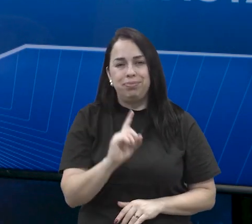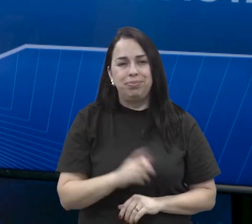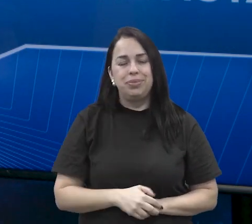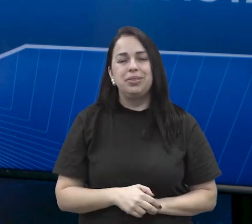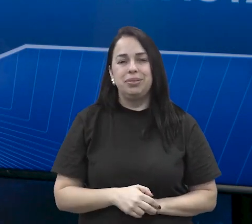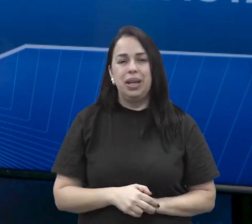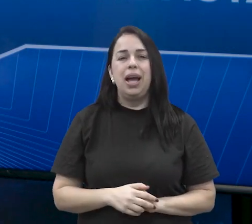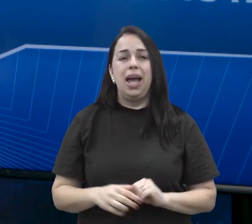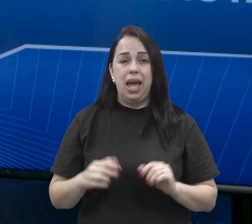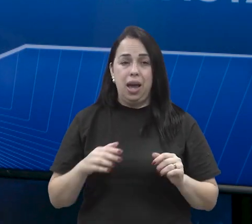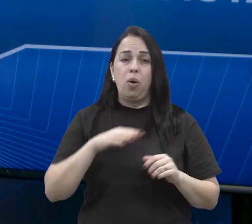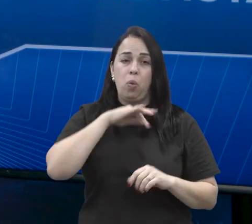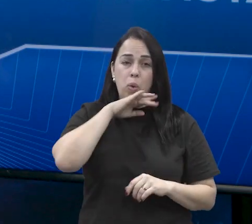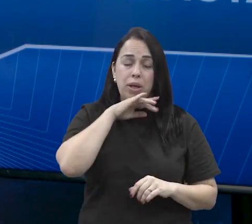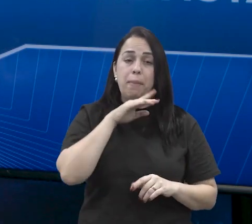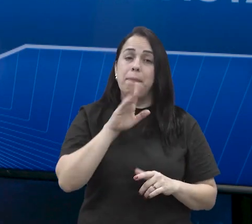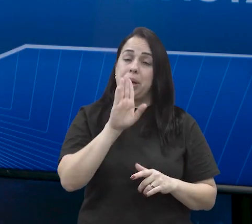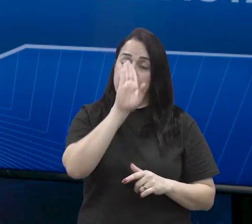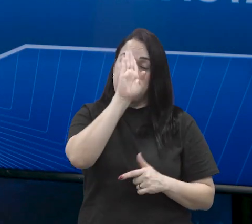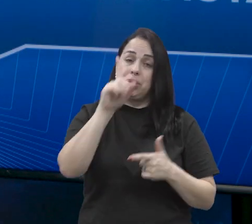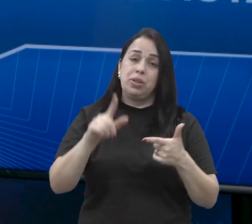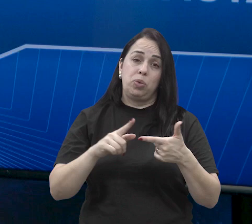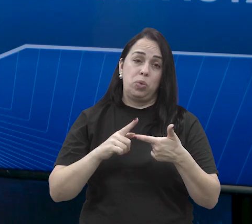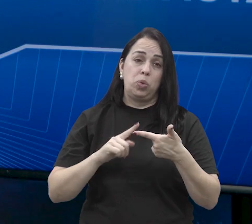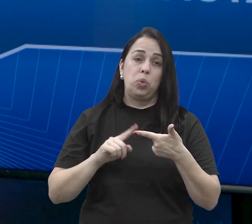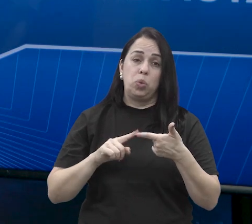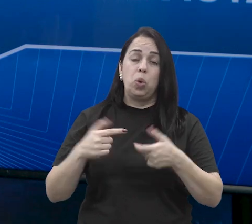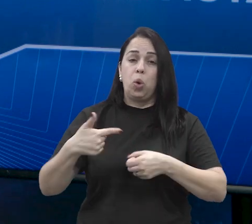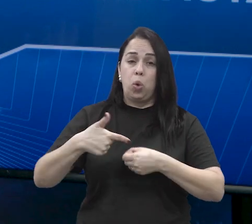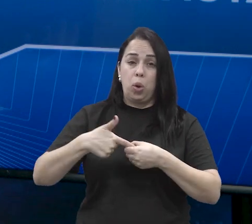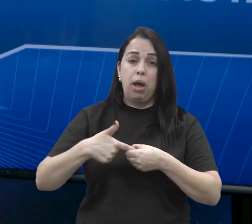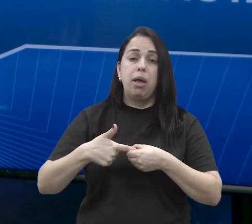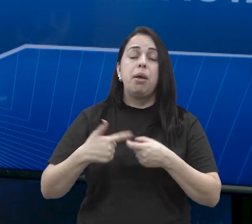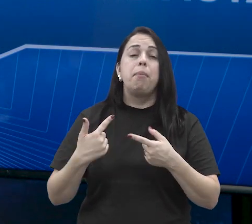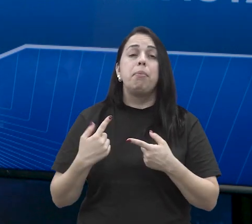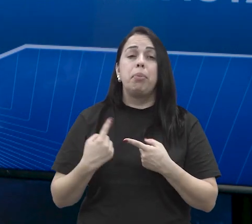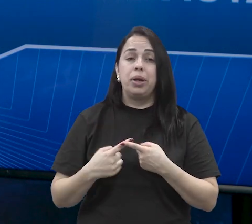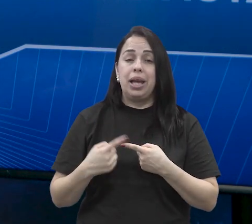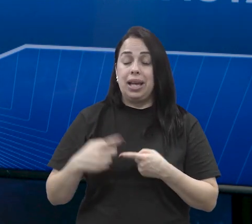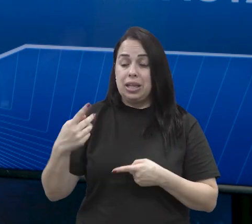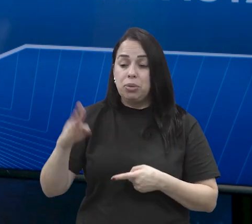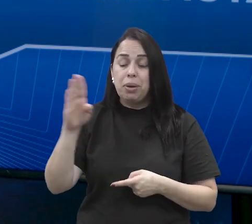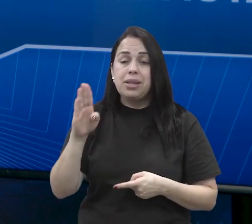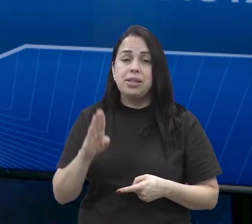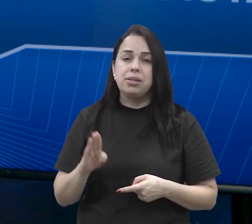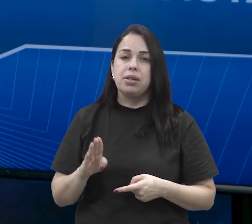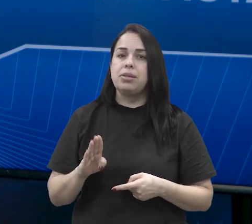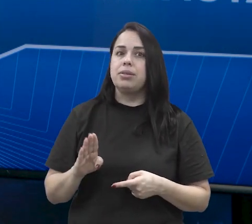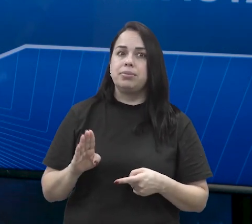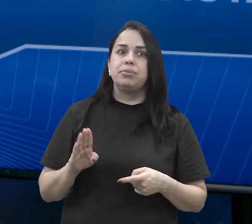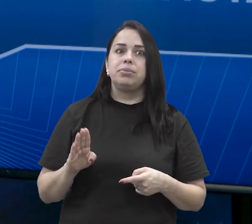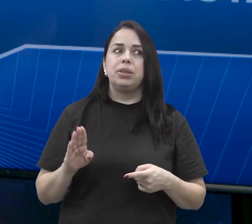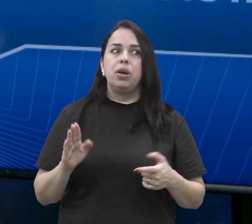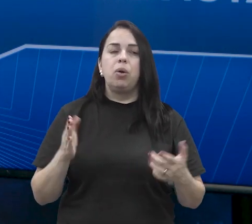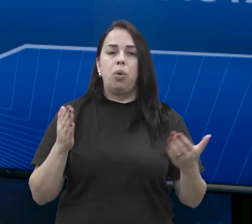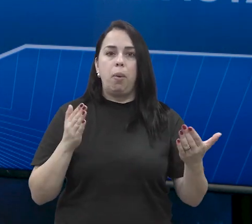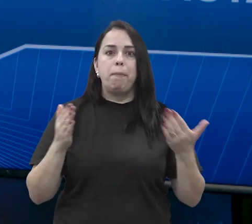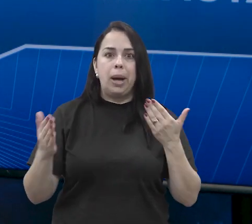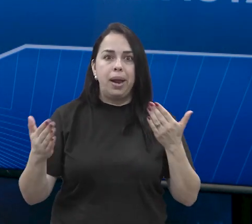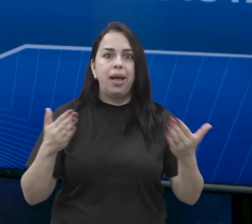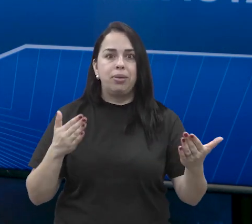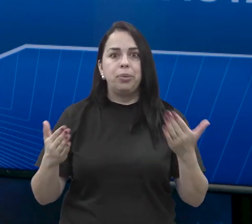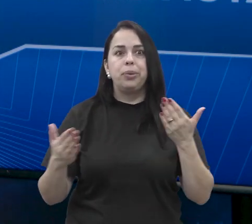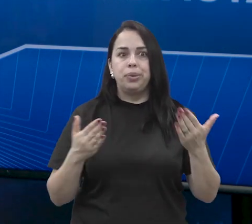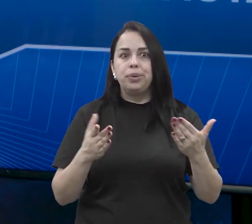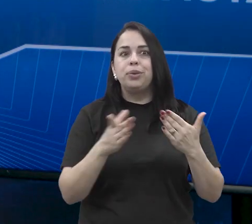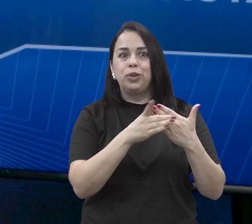positivo, ele é ruim. Inclusive a parte de combustíveis, já que o preço do petróleo aqui no Brasil é cotado pelo mercado